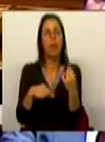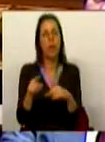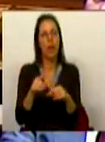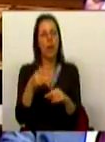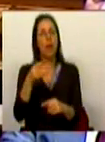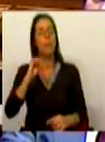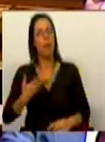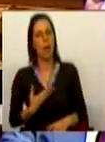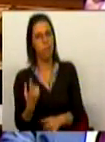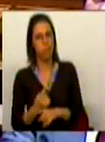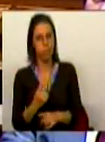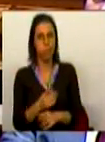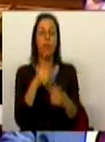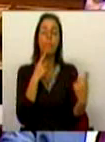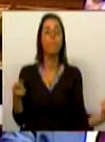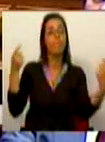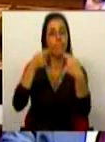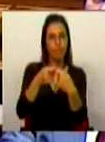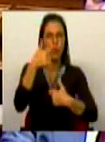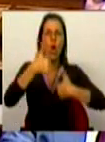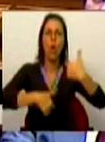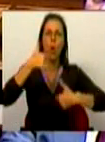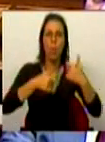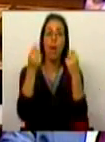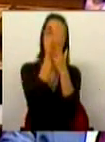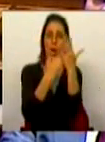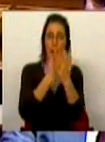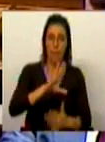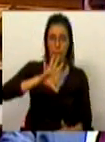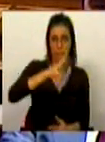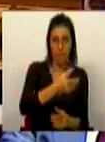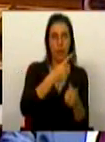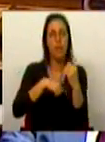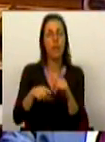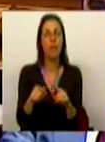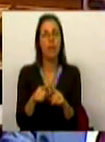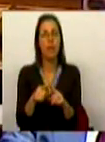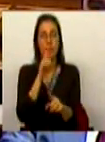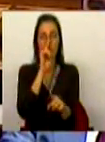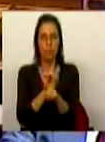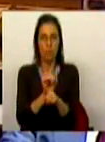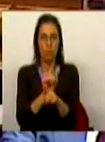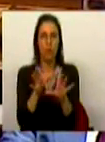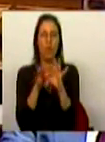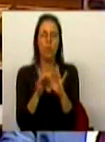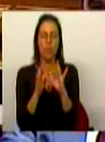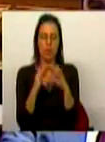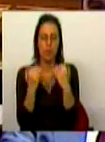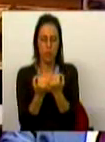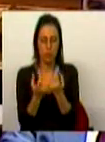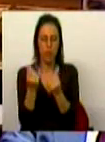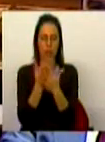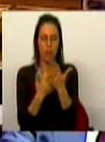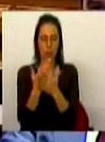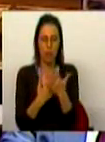os sociais-democratas: compatibilizar a competitividade da economia do país com, simultaneamente, a coesão social,